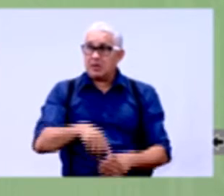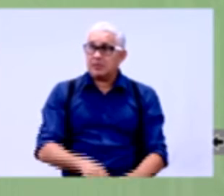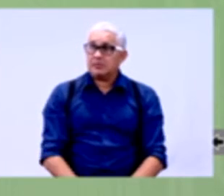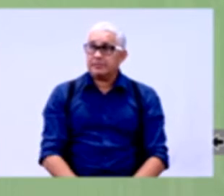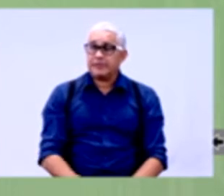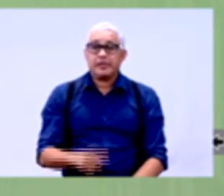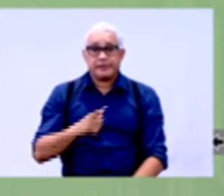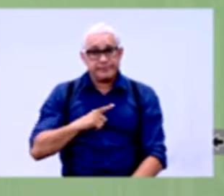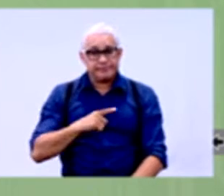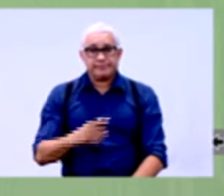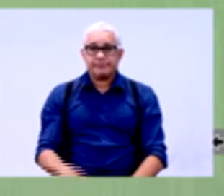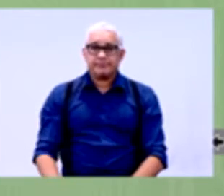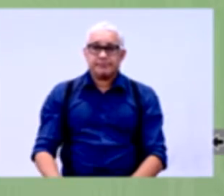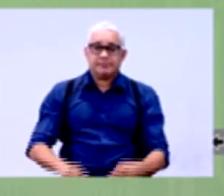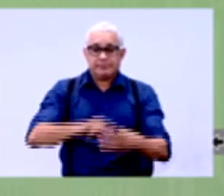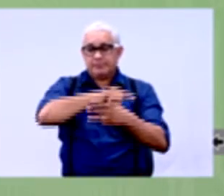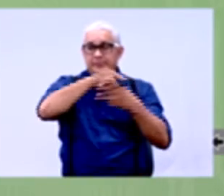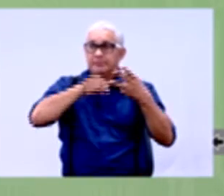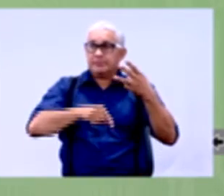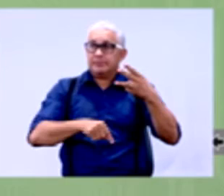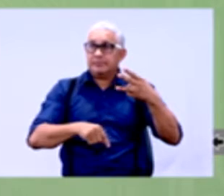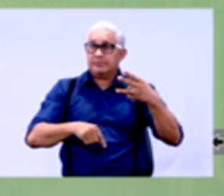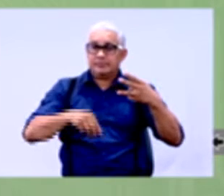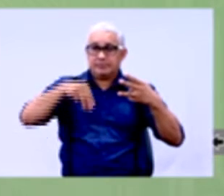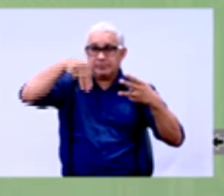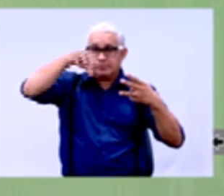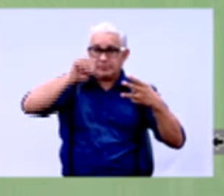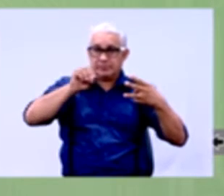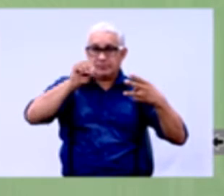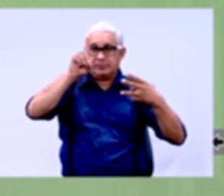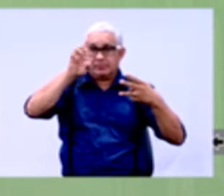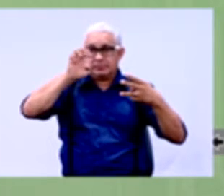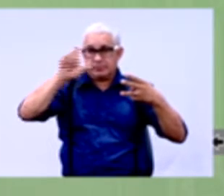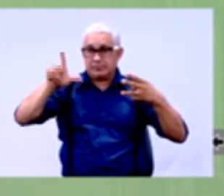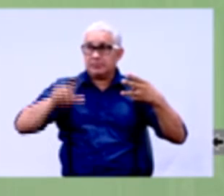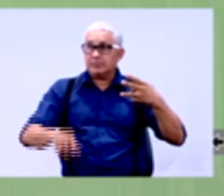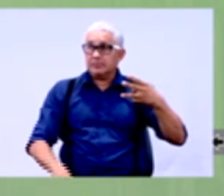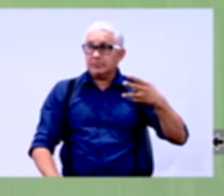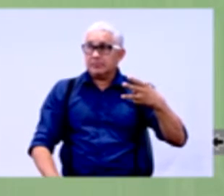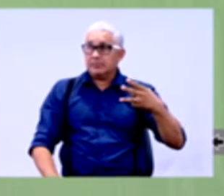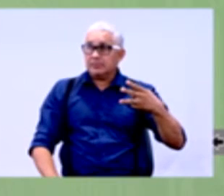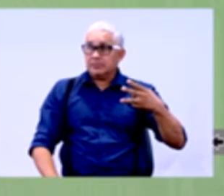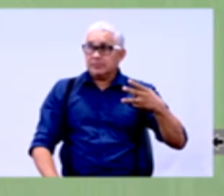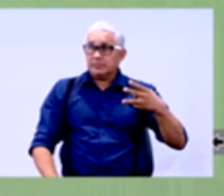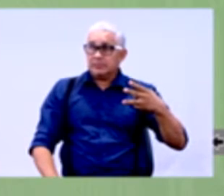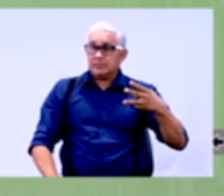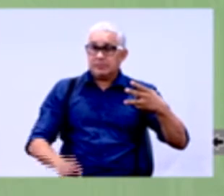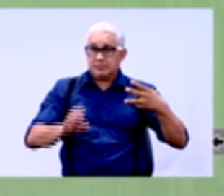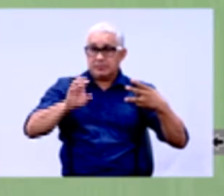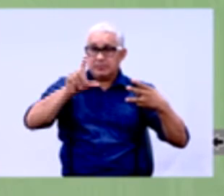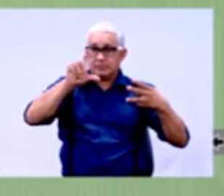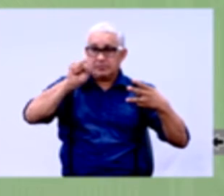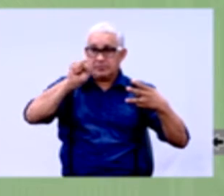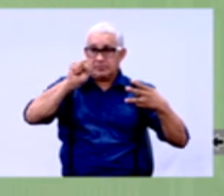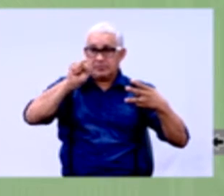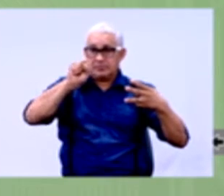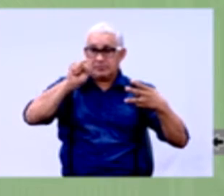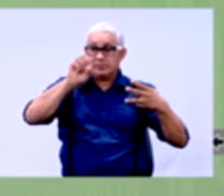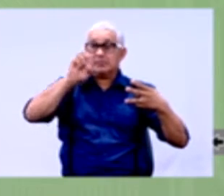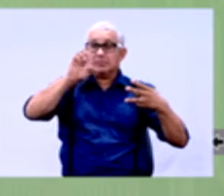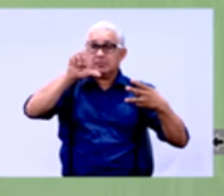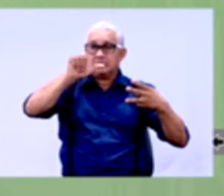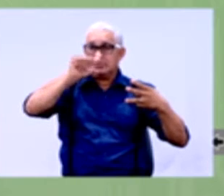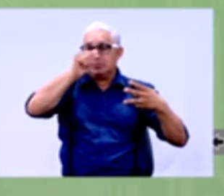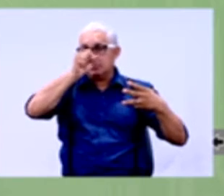E aí nós temos então as três camadas. A model ou modelo, que são as classes de lógica